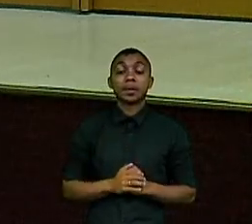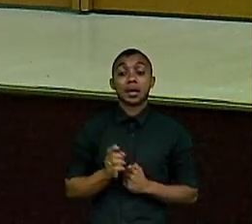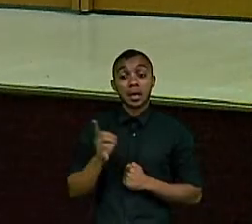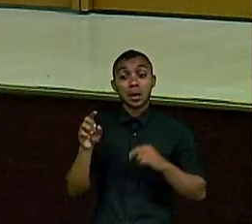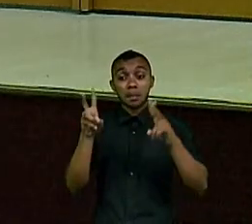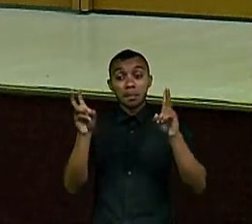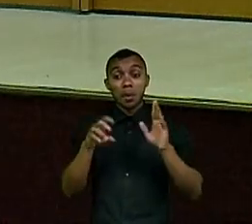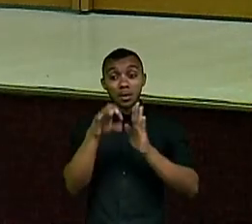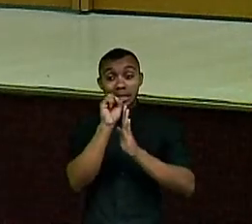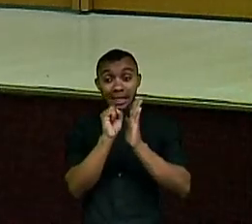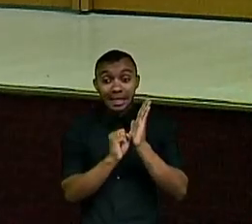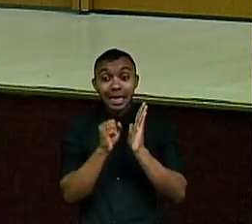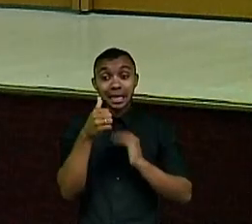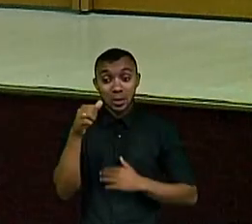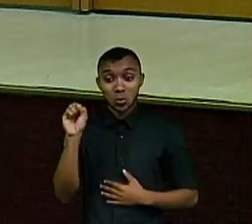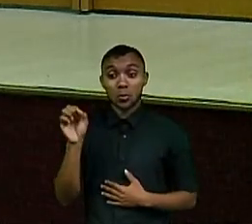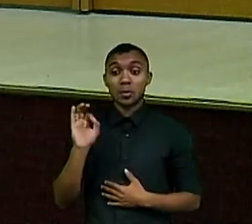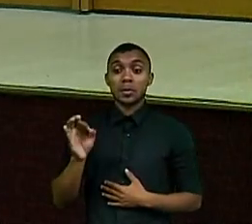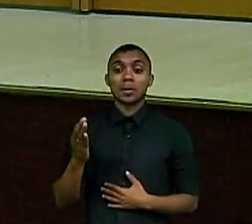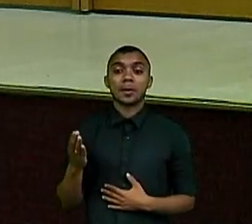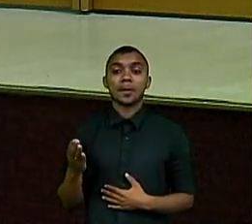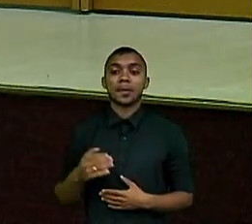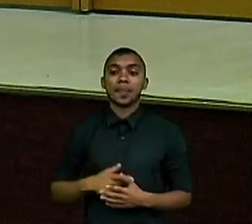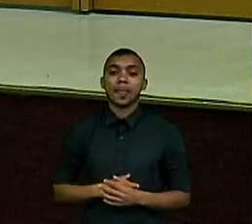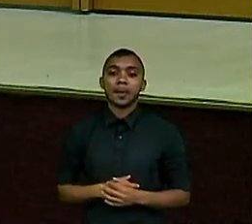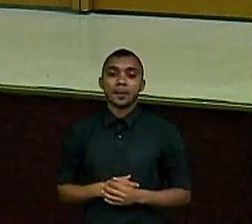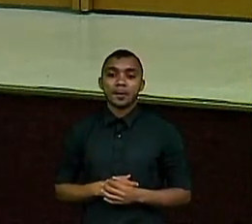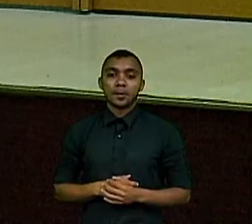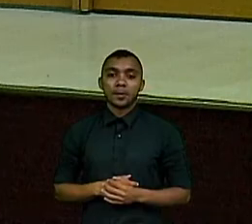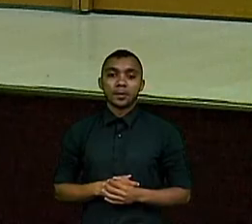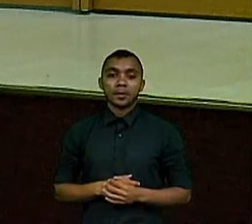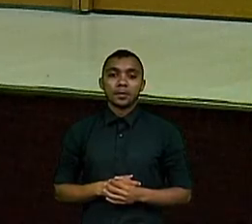sexo 18 anos não existia sociologia enquanto ciência ainda né